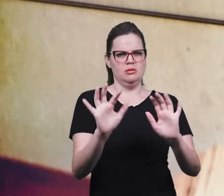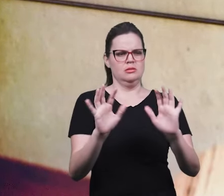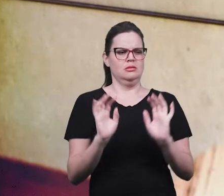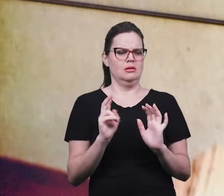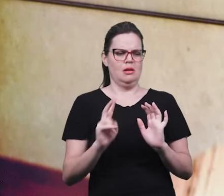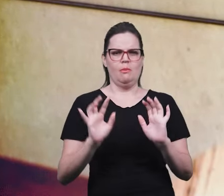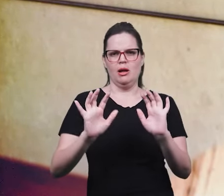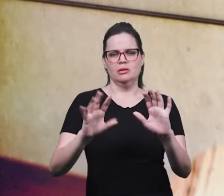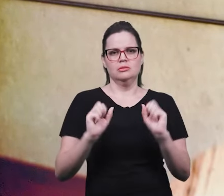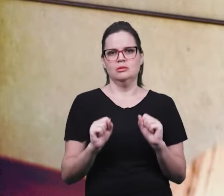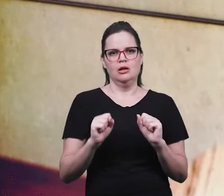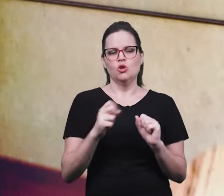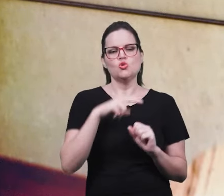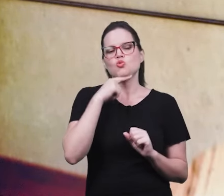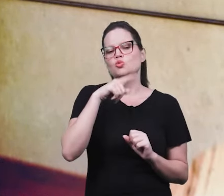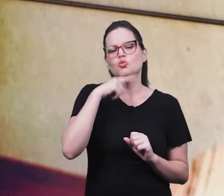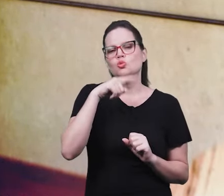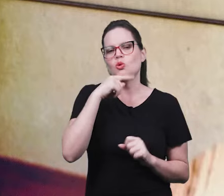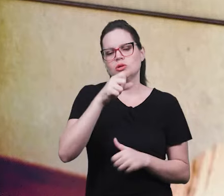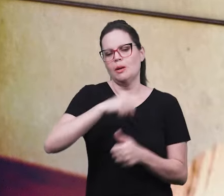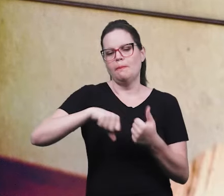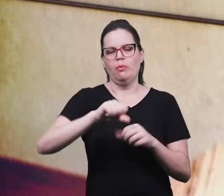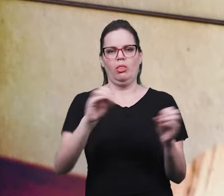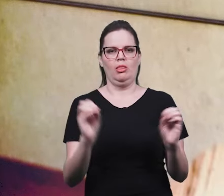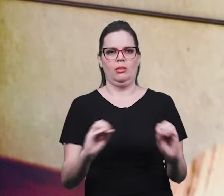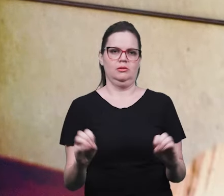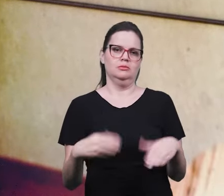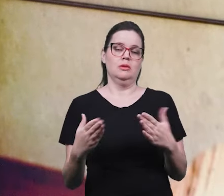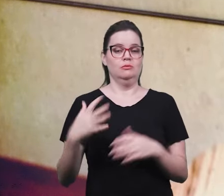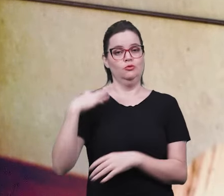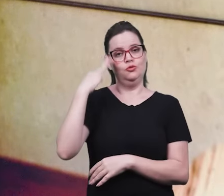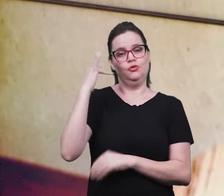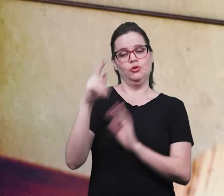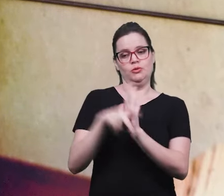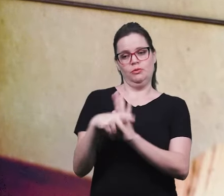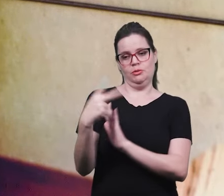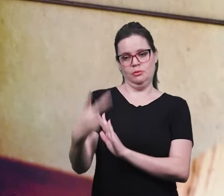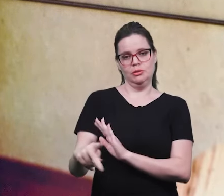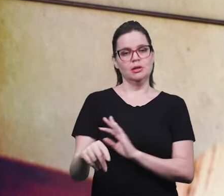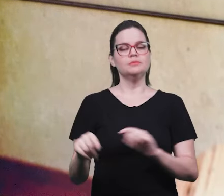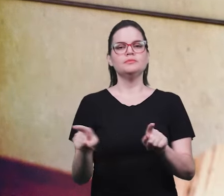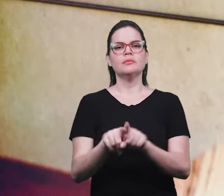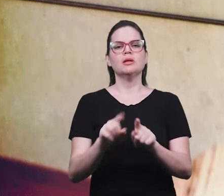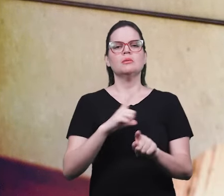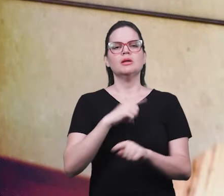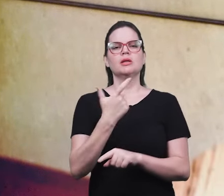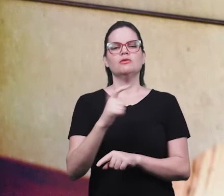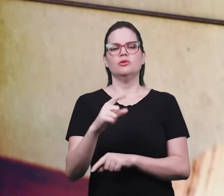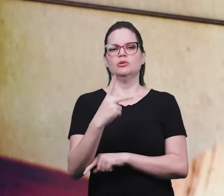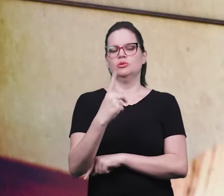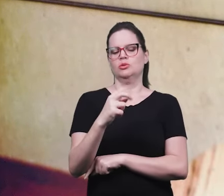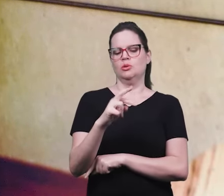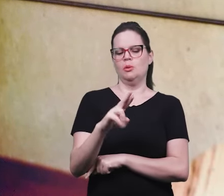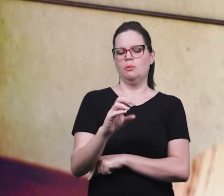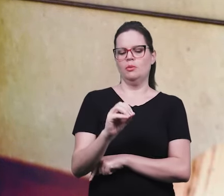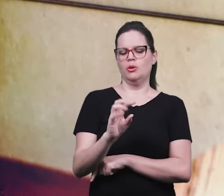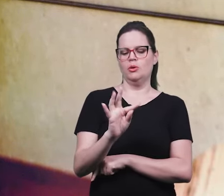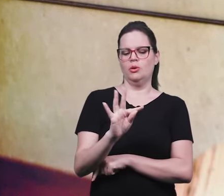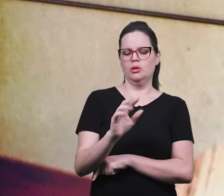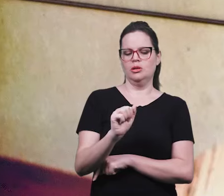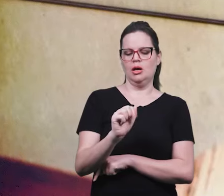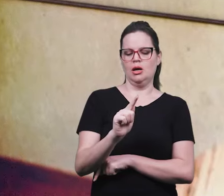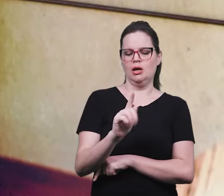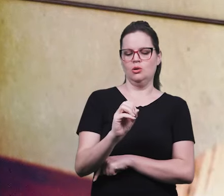pensamento dessa filosofia que nós podemos ver também, o Protágoras, né? Protágoras tinha um